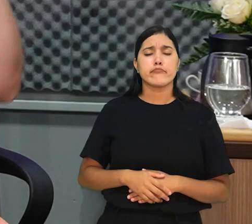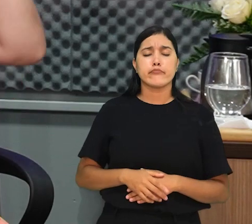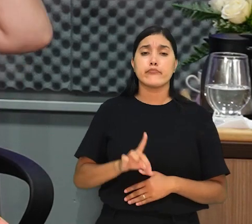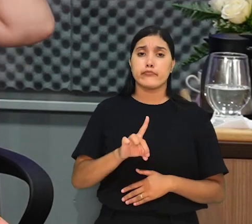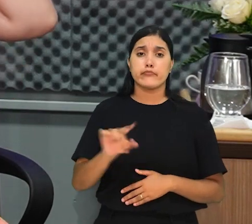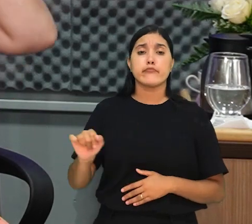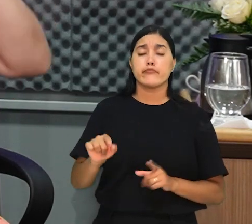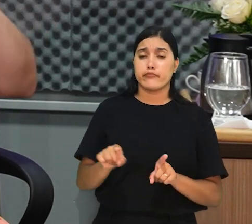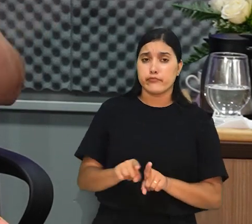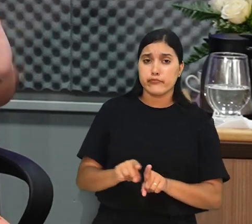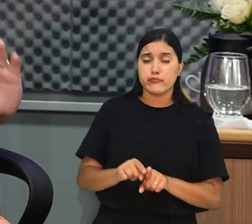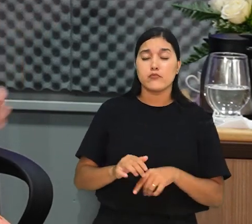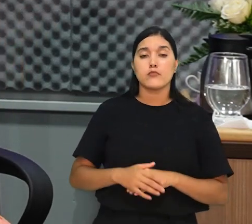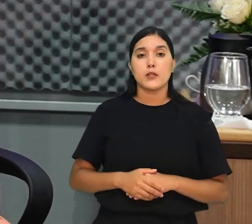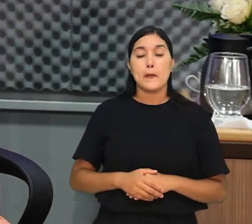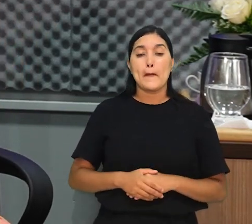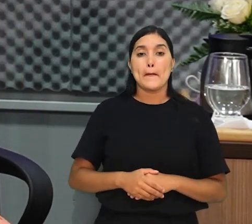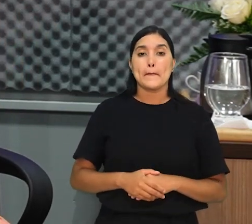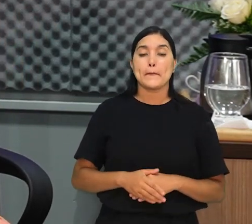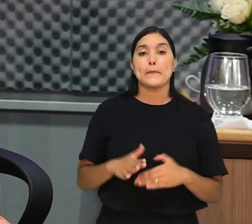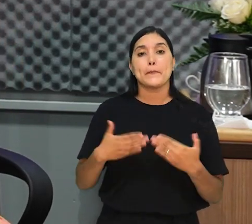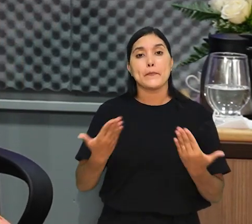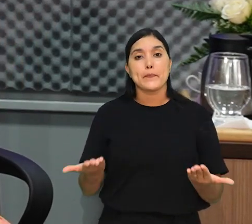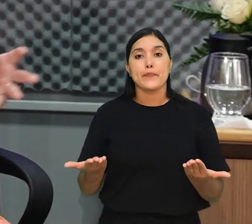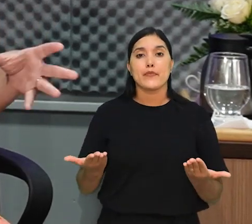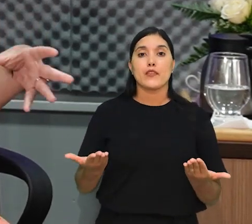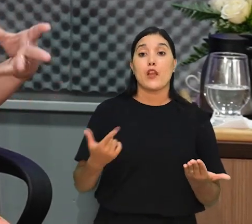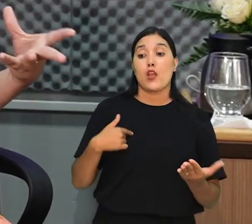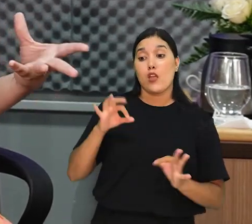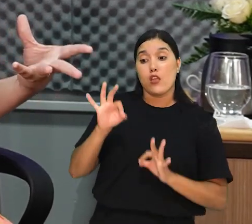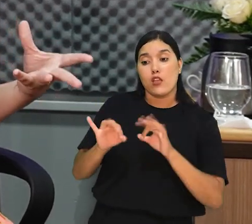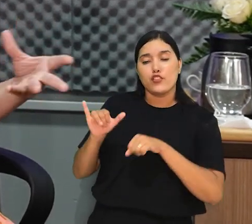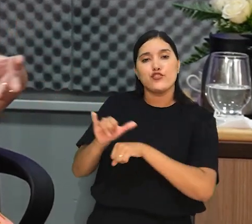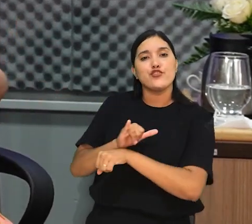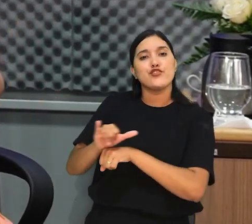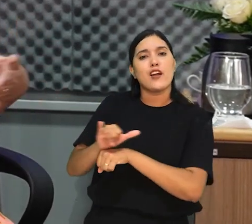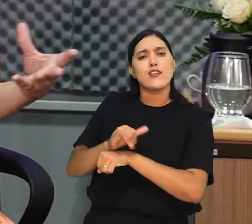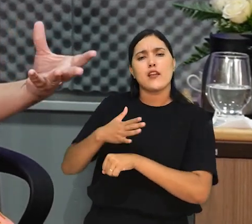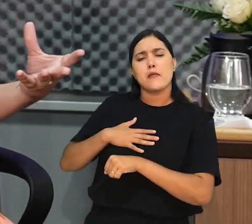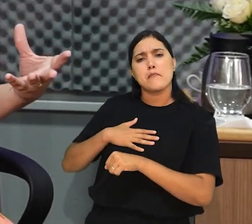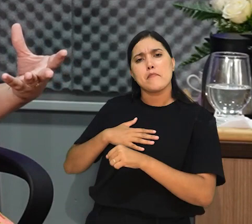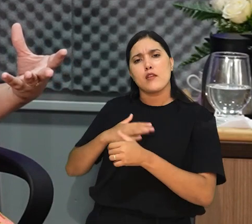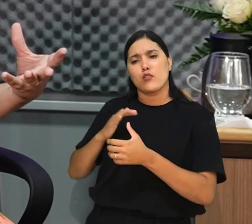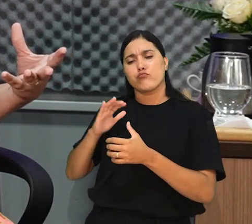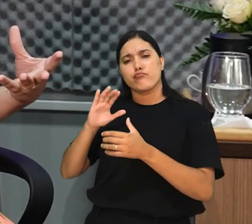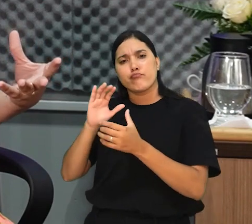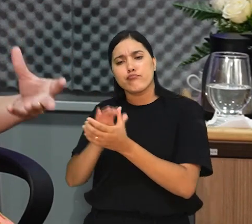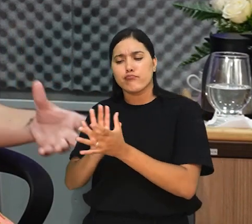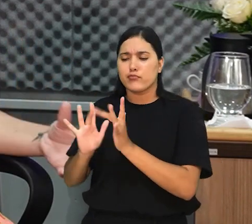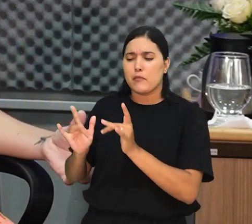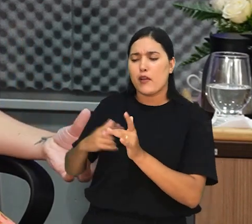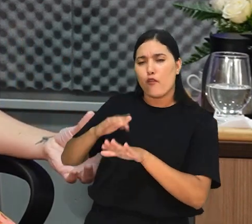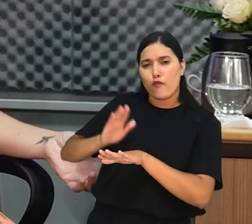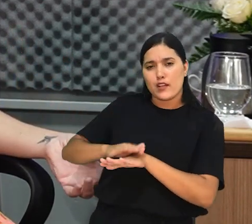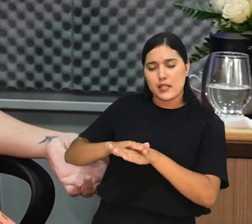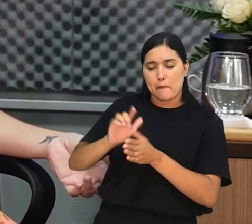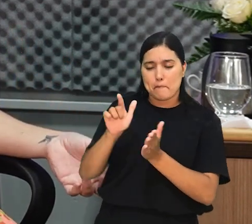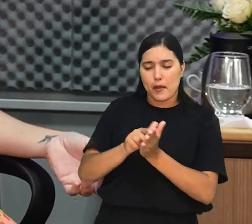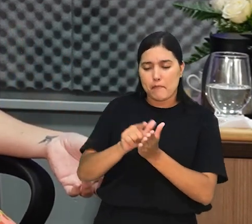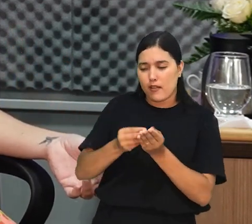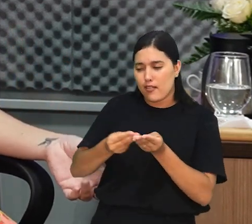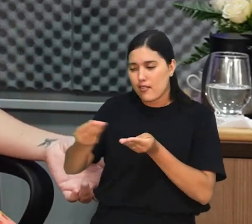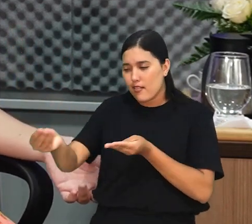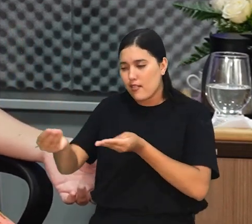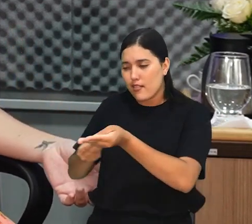a deficiência auditiva. Então, assim, eu montei estratégias, né, durante o nosso relacionamento, escrevi